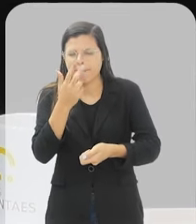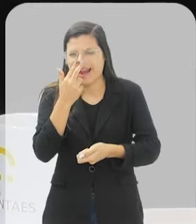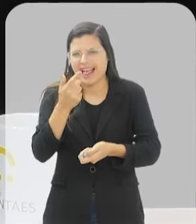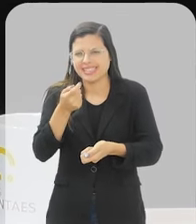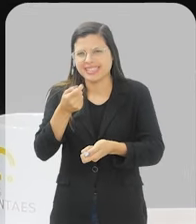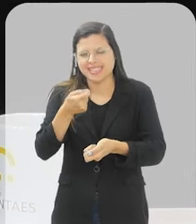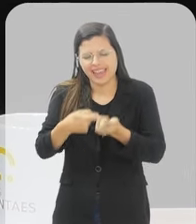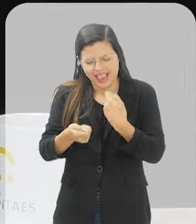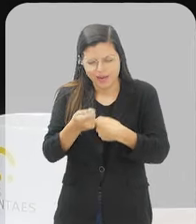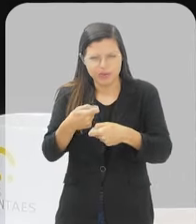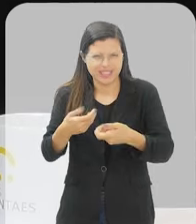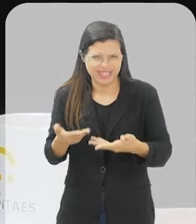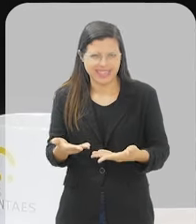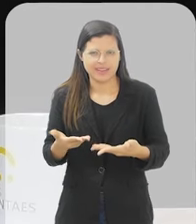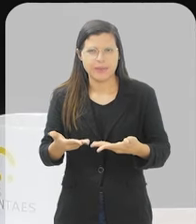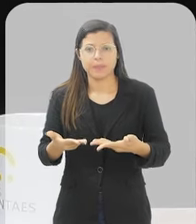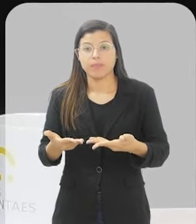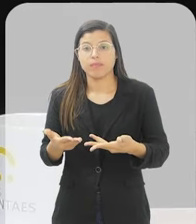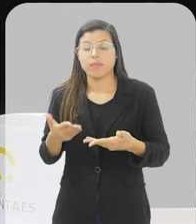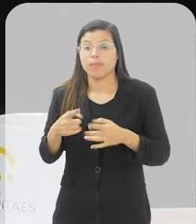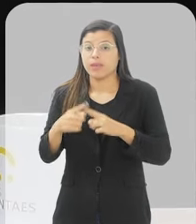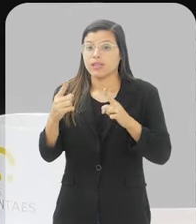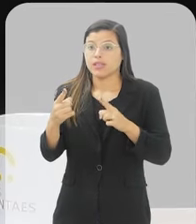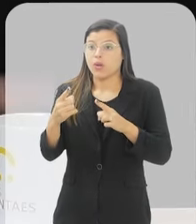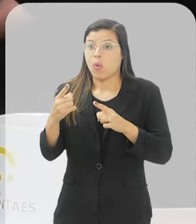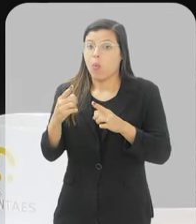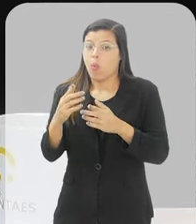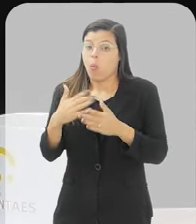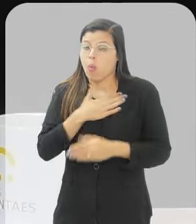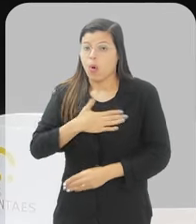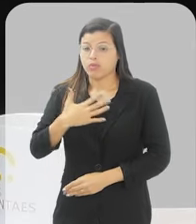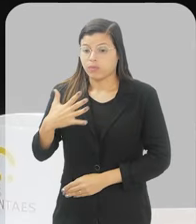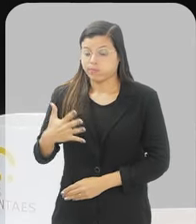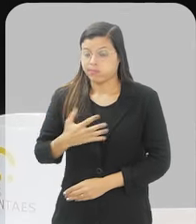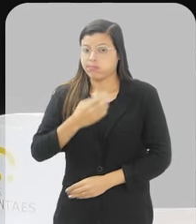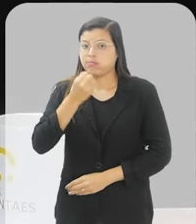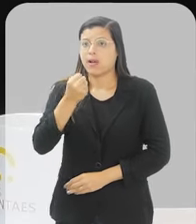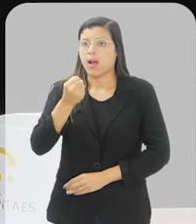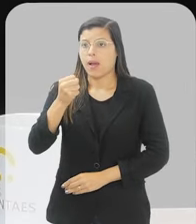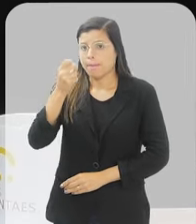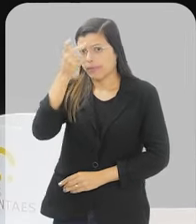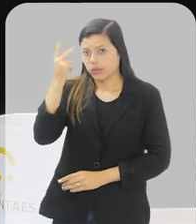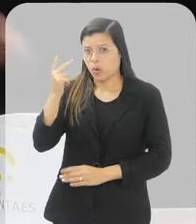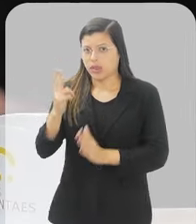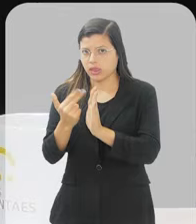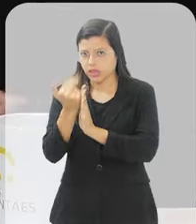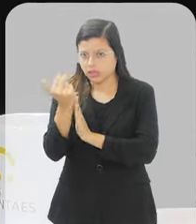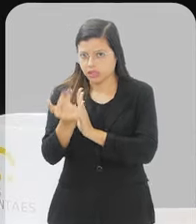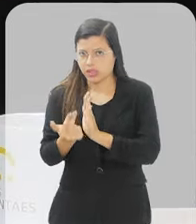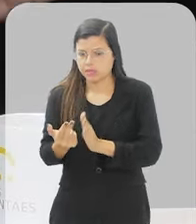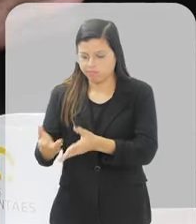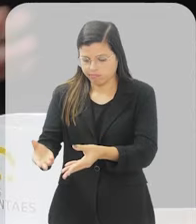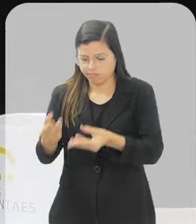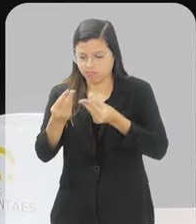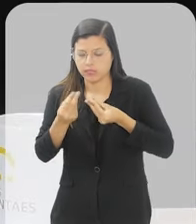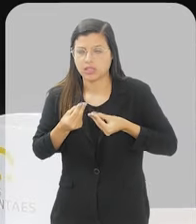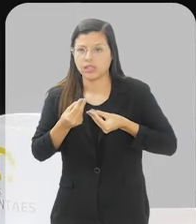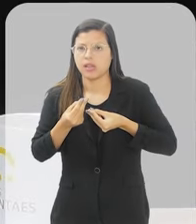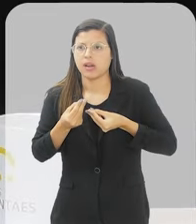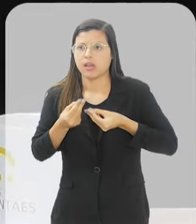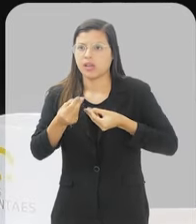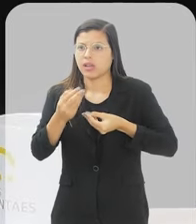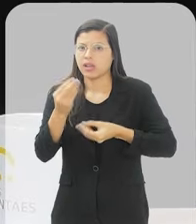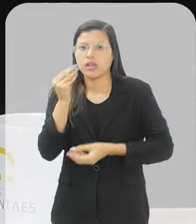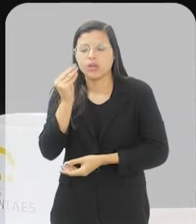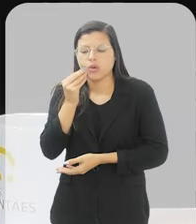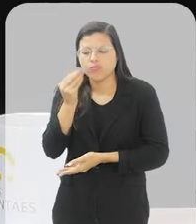coisa. Mas eu gosto de ser surpreendido, eu prefiro que o carnavalesco desenhe o figurino, me entregue, e ali eu negocio